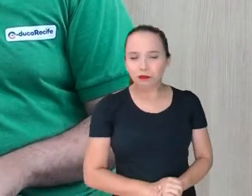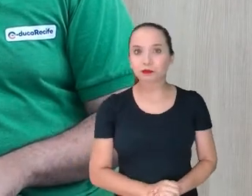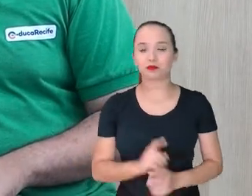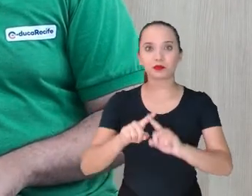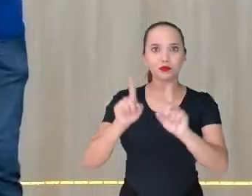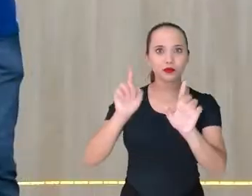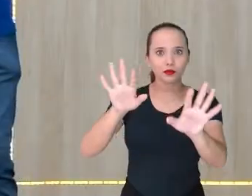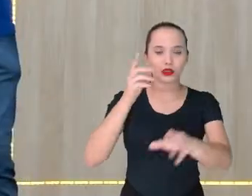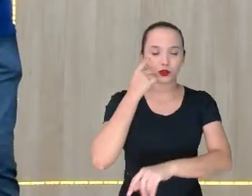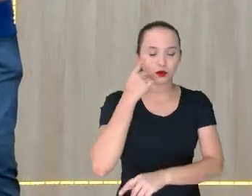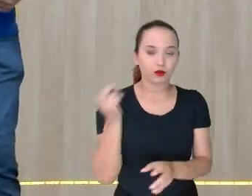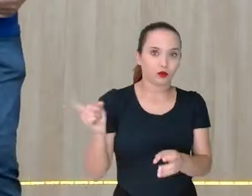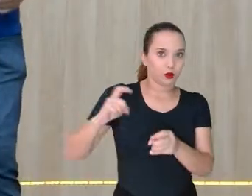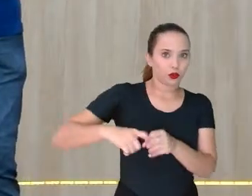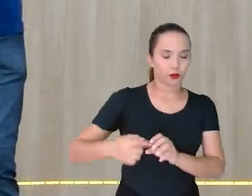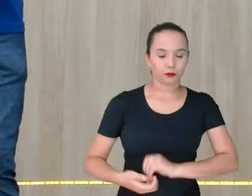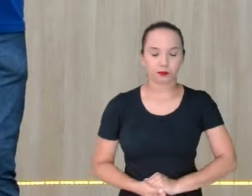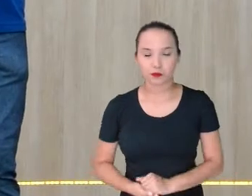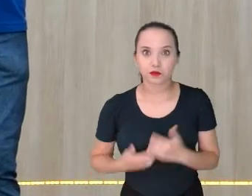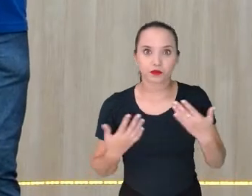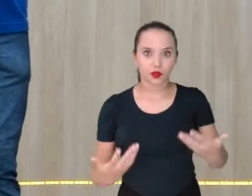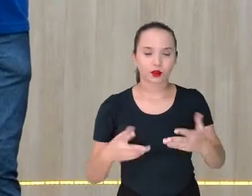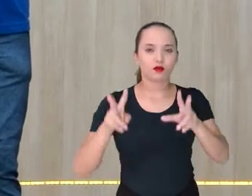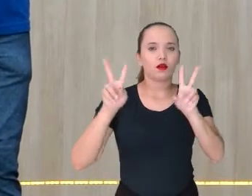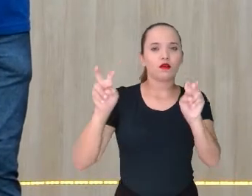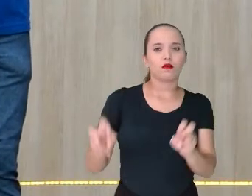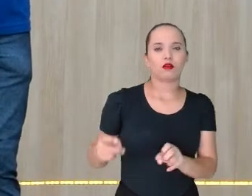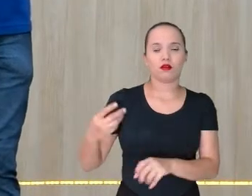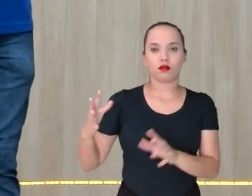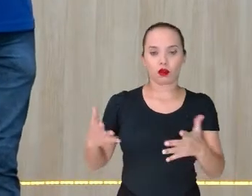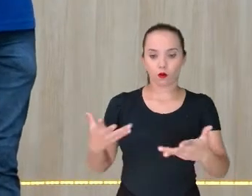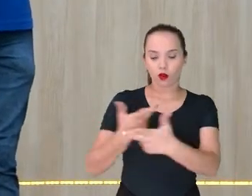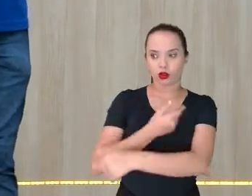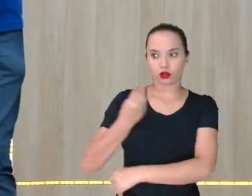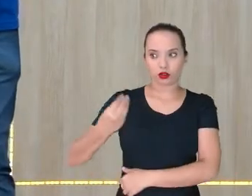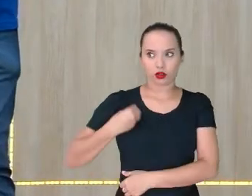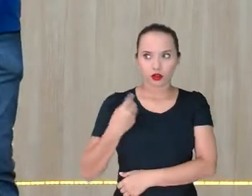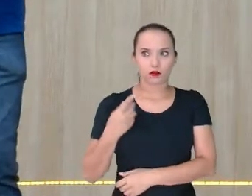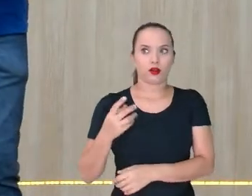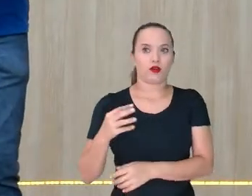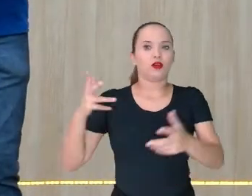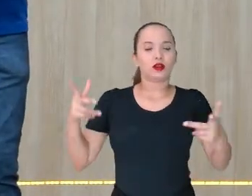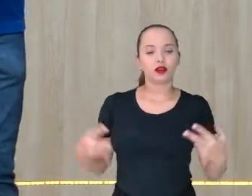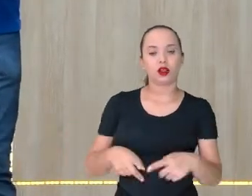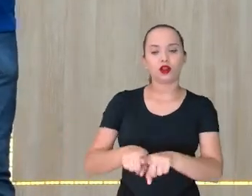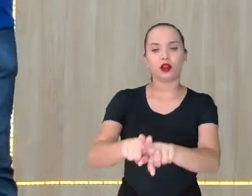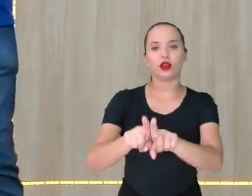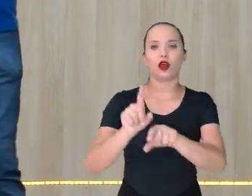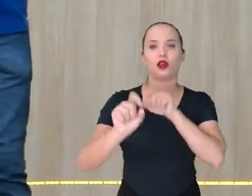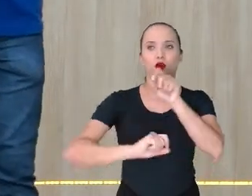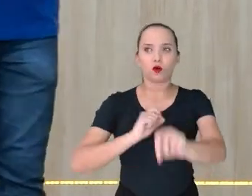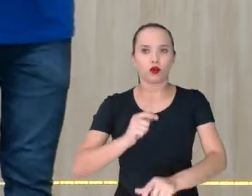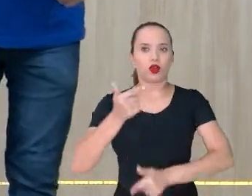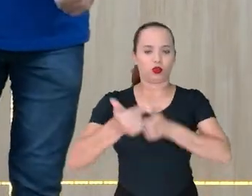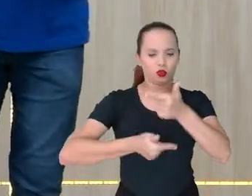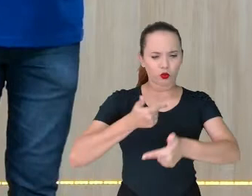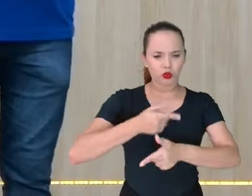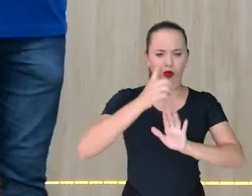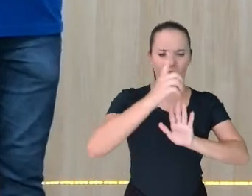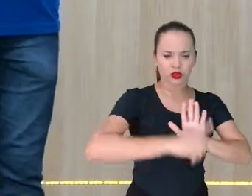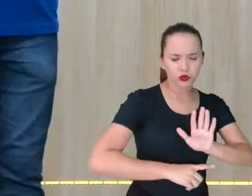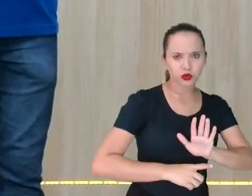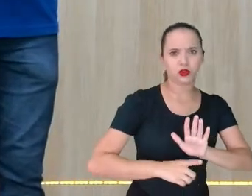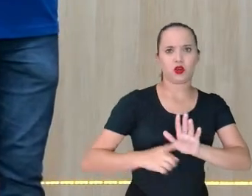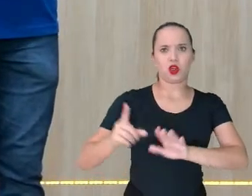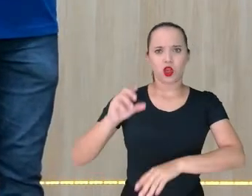Mas sim, meu povo, vamos voltar para cá então, Bilipô. Então eu falava da qualidade de vida que está associada diretamente ao quê? A gente ter um trabalho digno, ter um